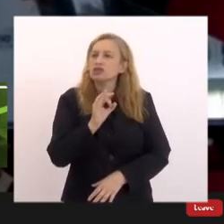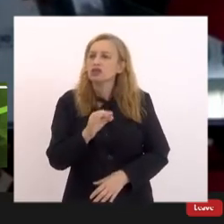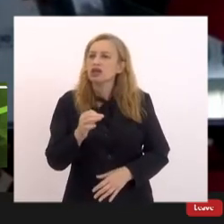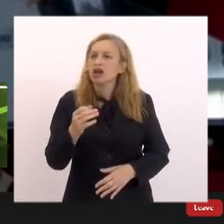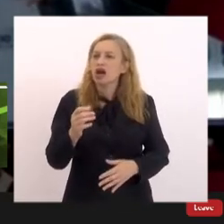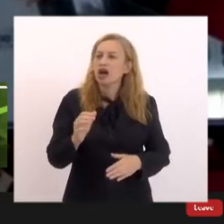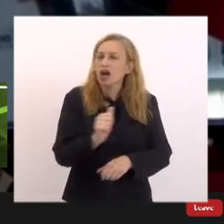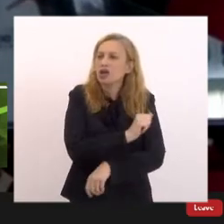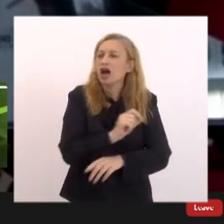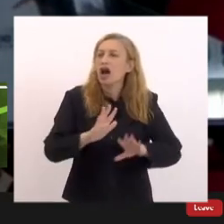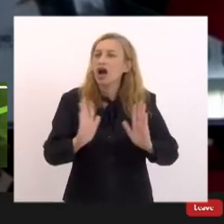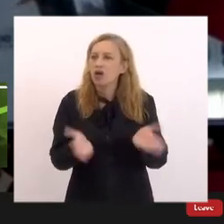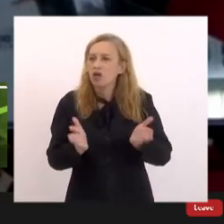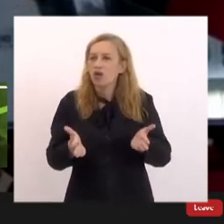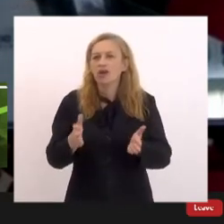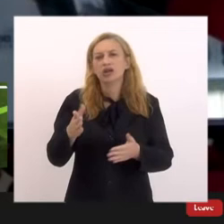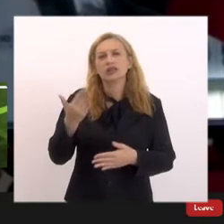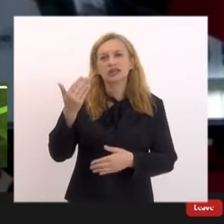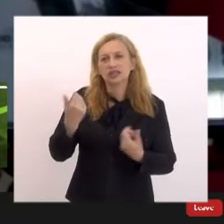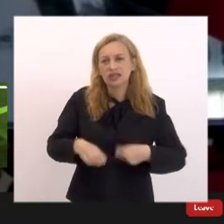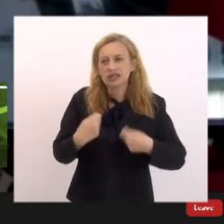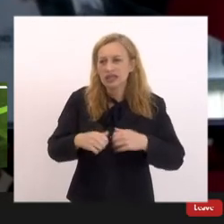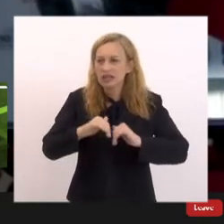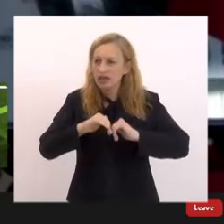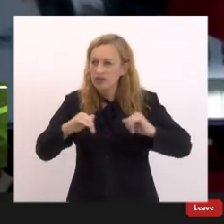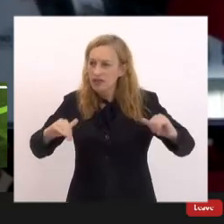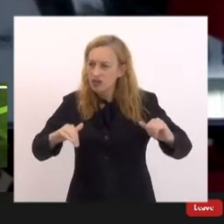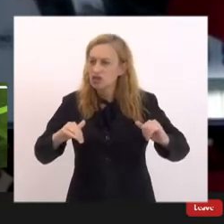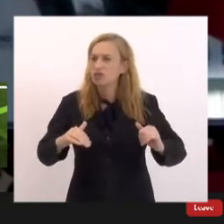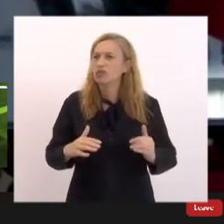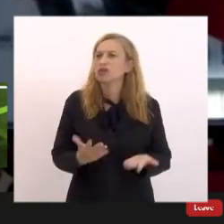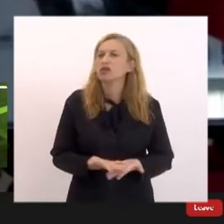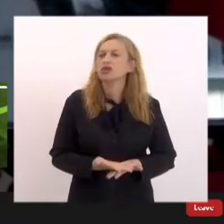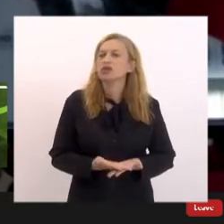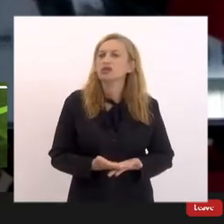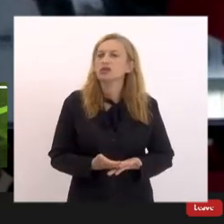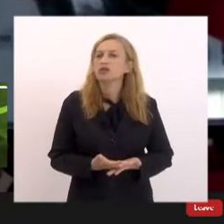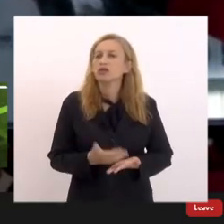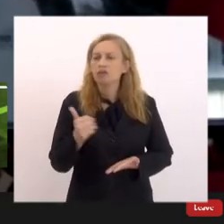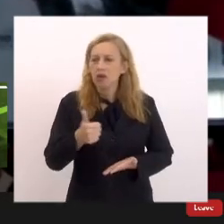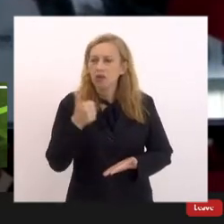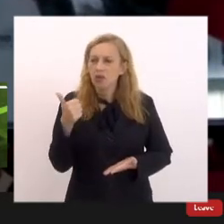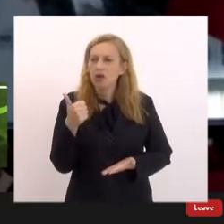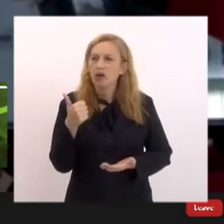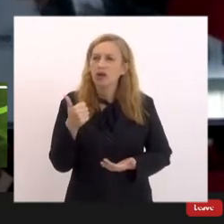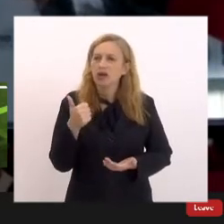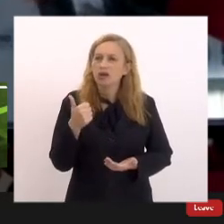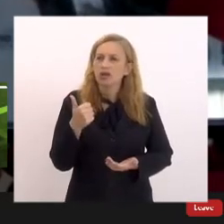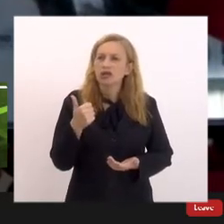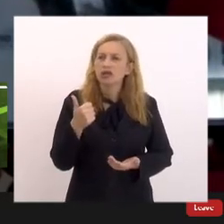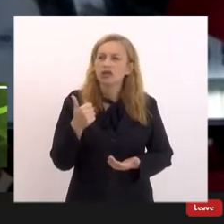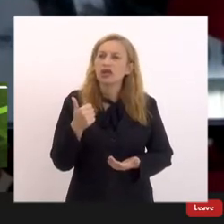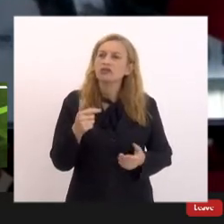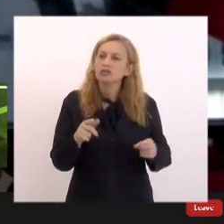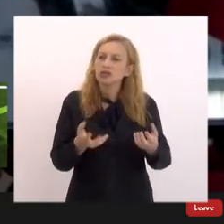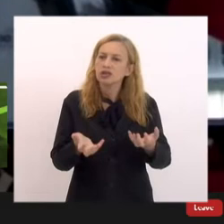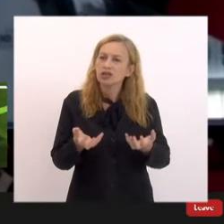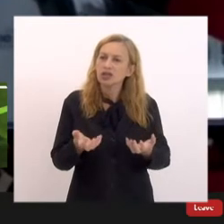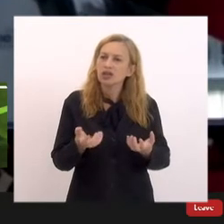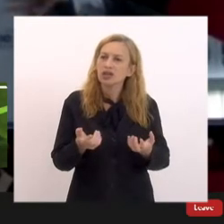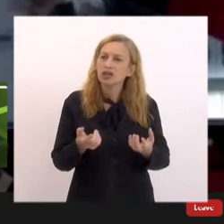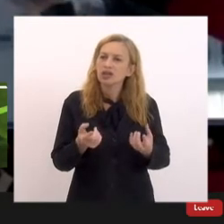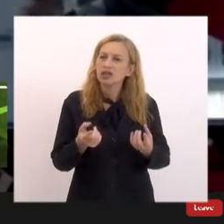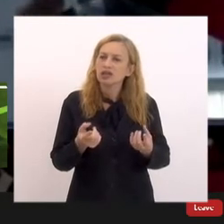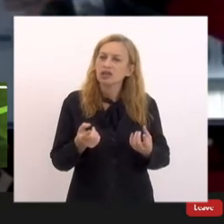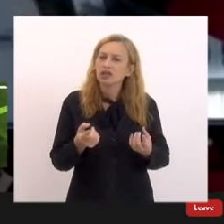é uma necessidade de afastamento maior, um quantitativo menor, a gente está aberto também para